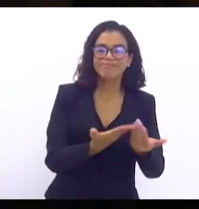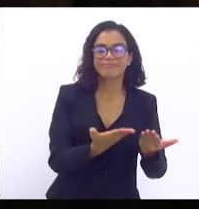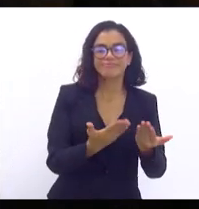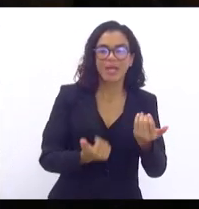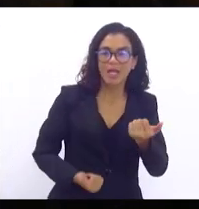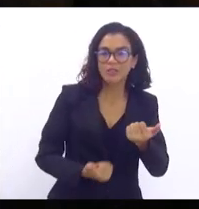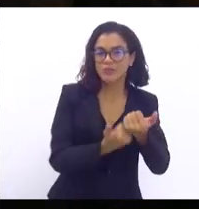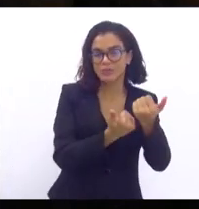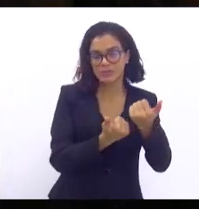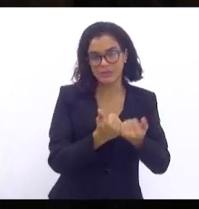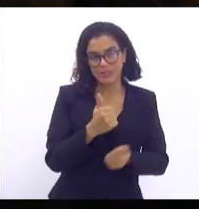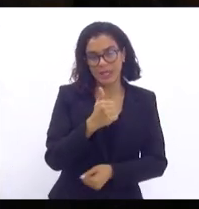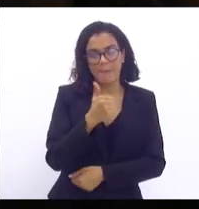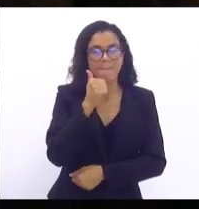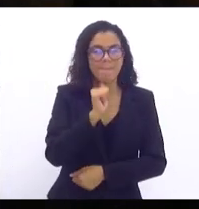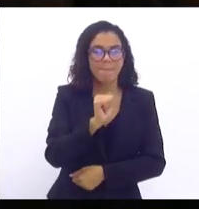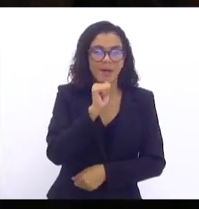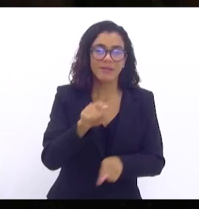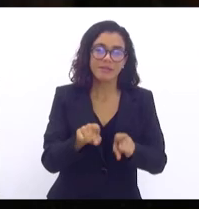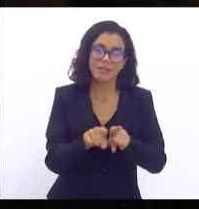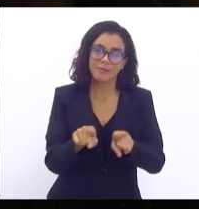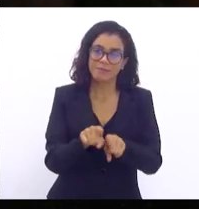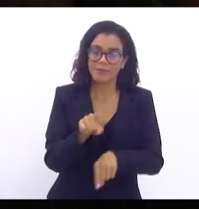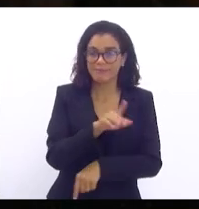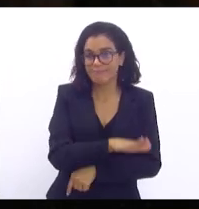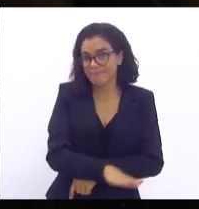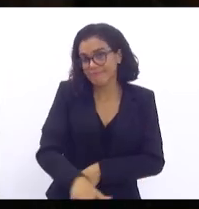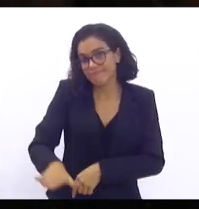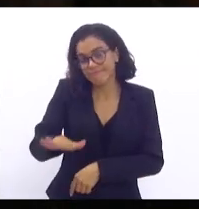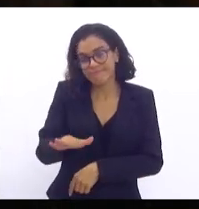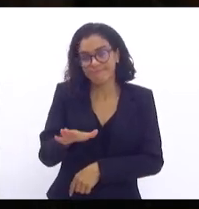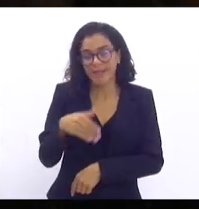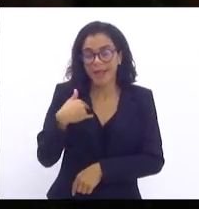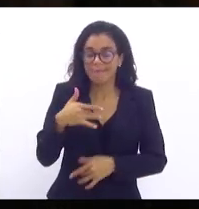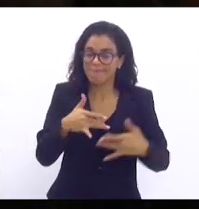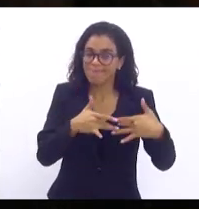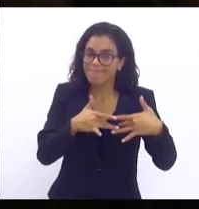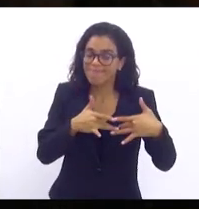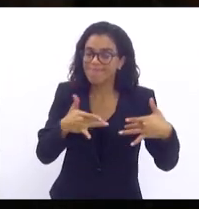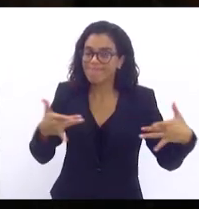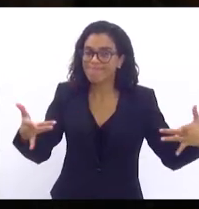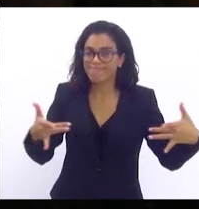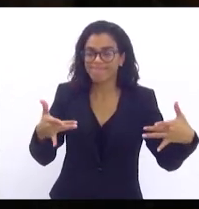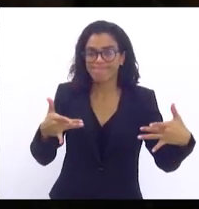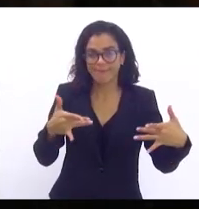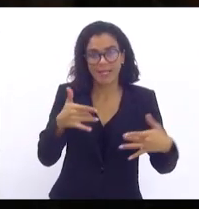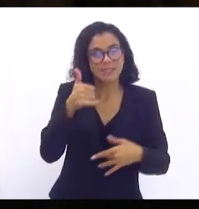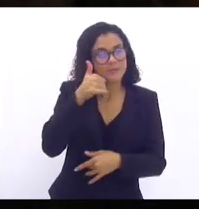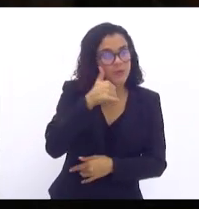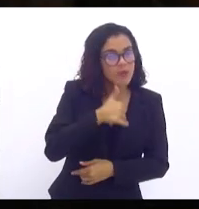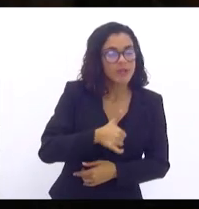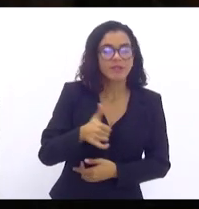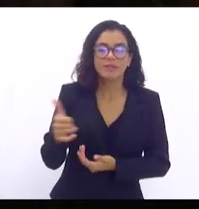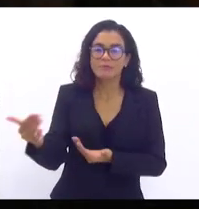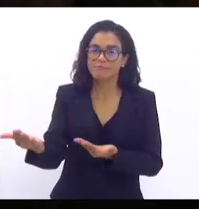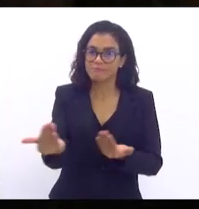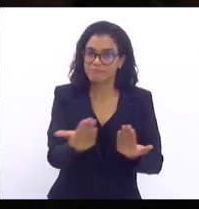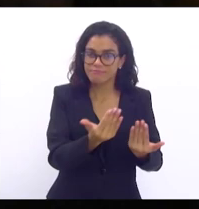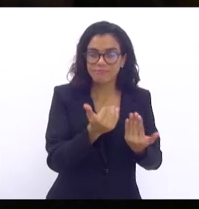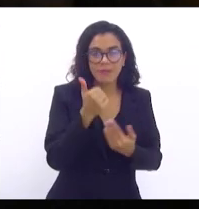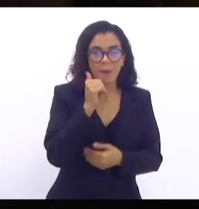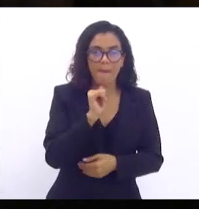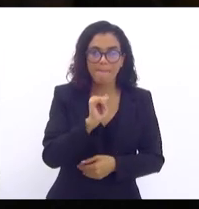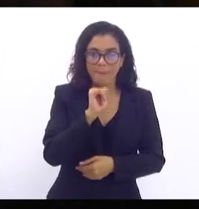também da vida dessas crianças que nascerão. Então, deixo a minha solidariedade às mulheres e meninas de Barra Mansa